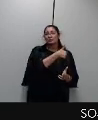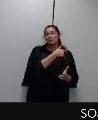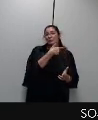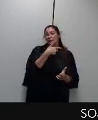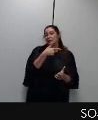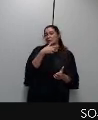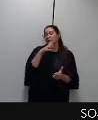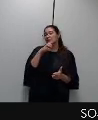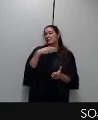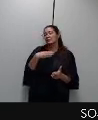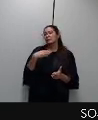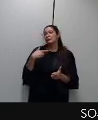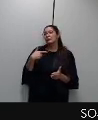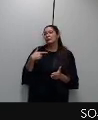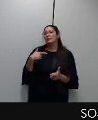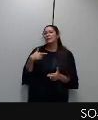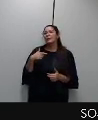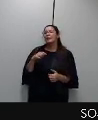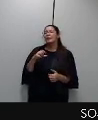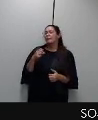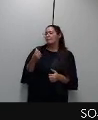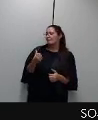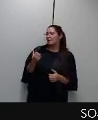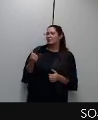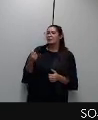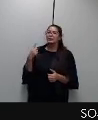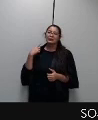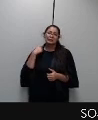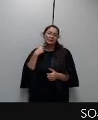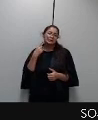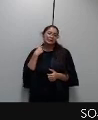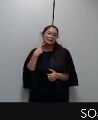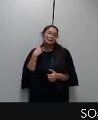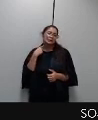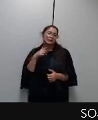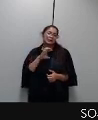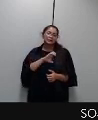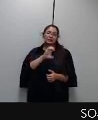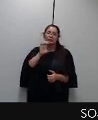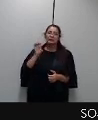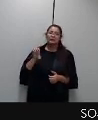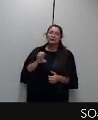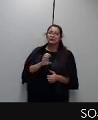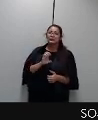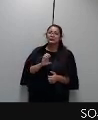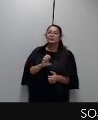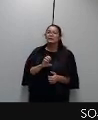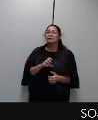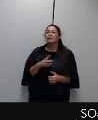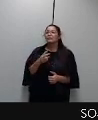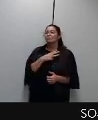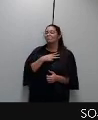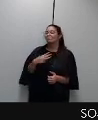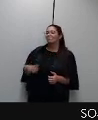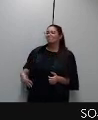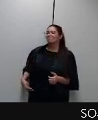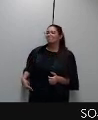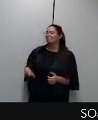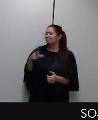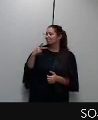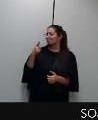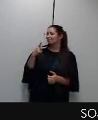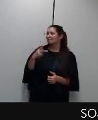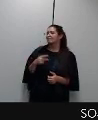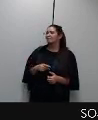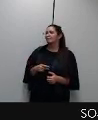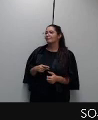mil 166 de Minas Gerais o stakes feito pelo Ministro Napoleão que tem a palavra e o